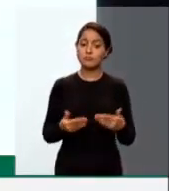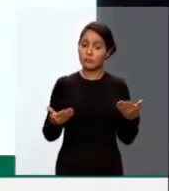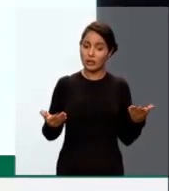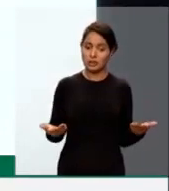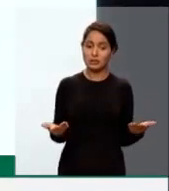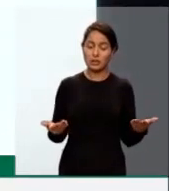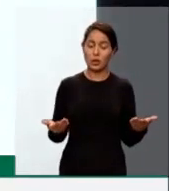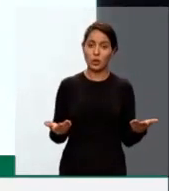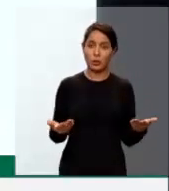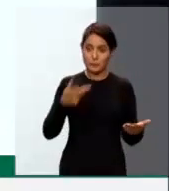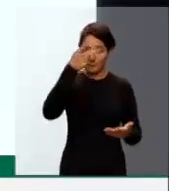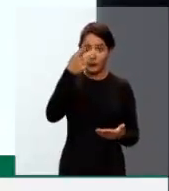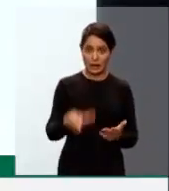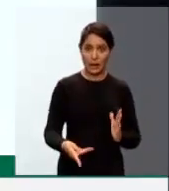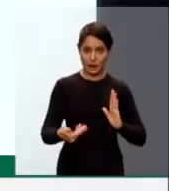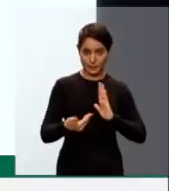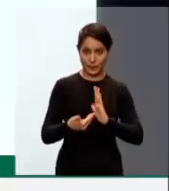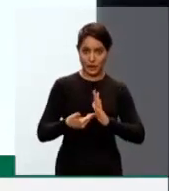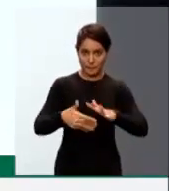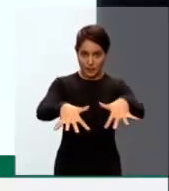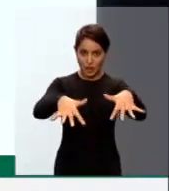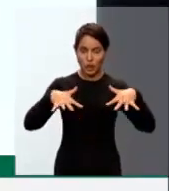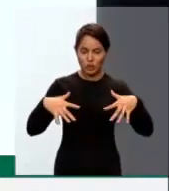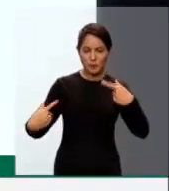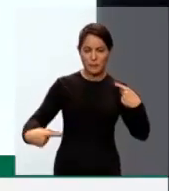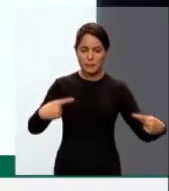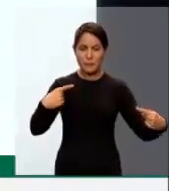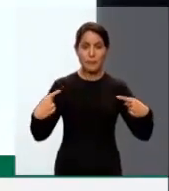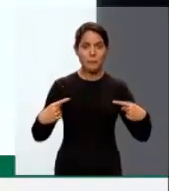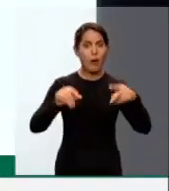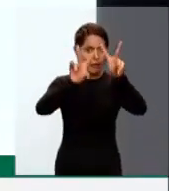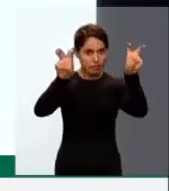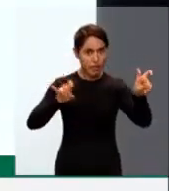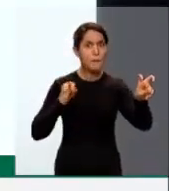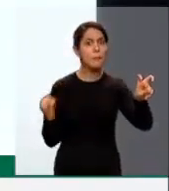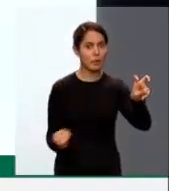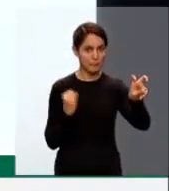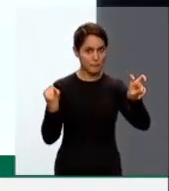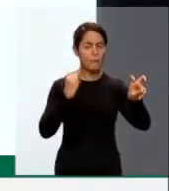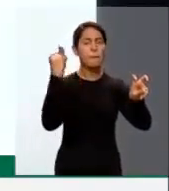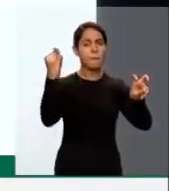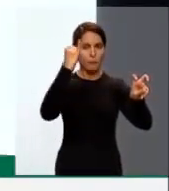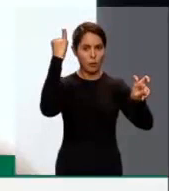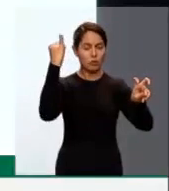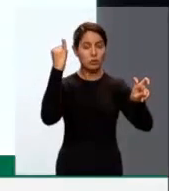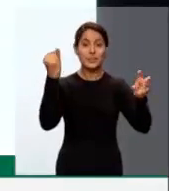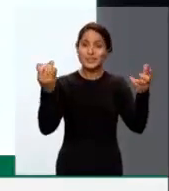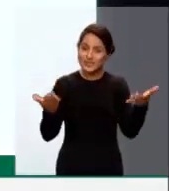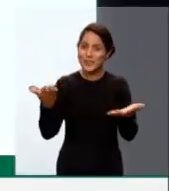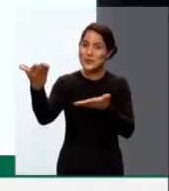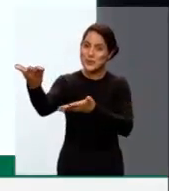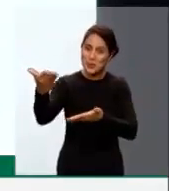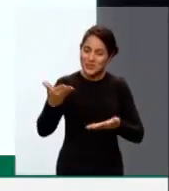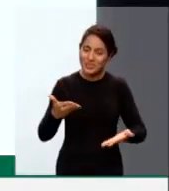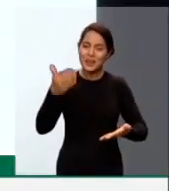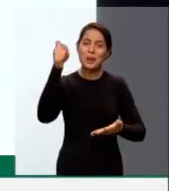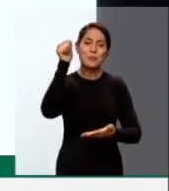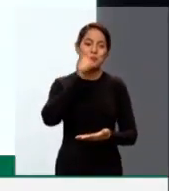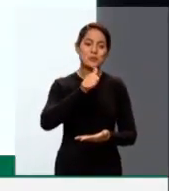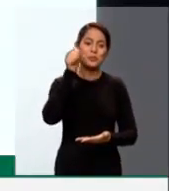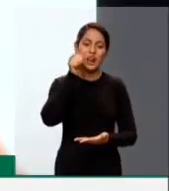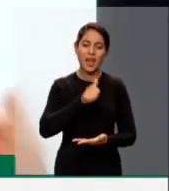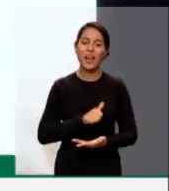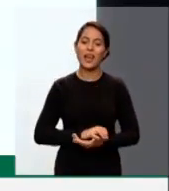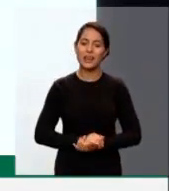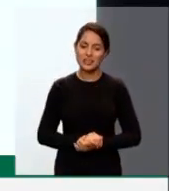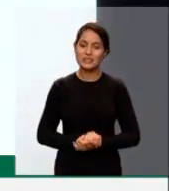ajudar este parlamento a debater esse tema tão fundamental, nós convidamos algumas mulheres